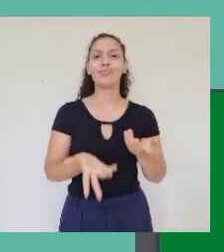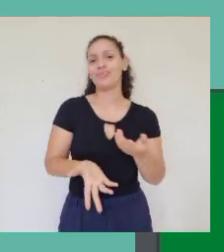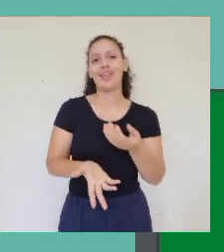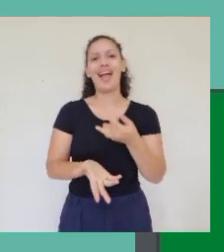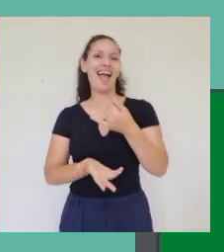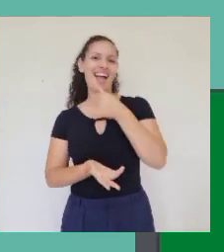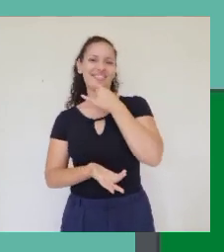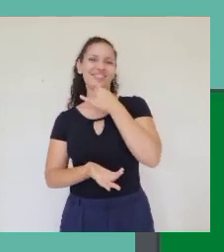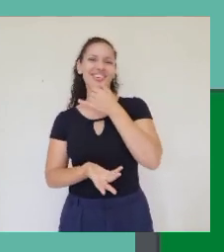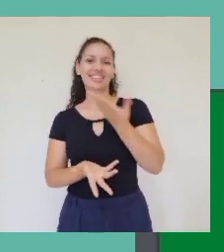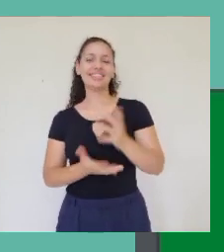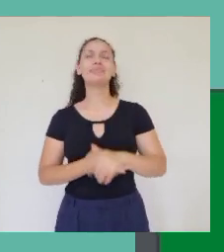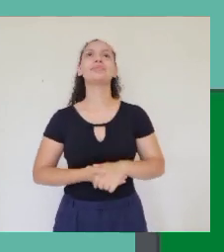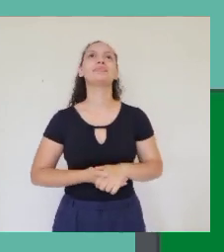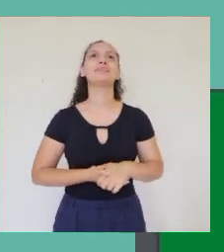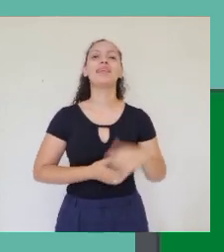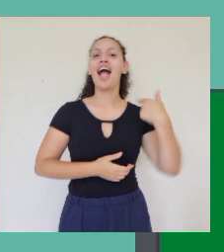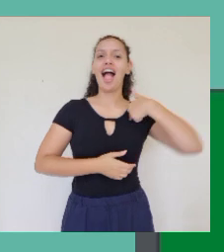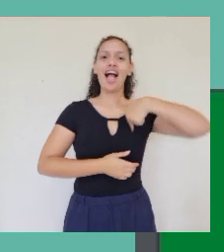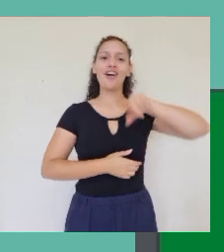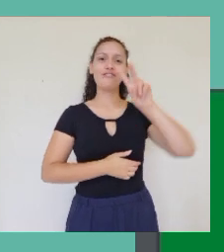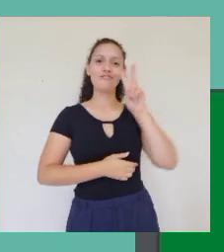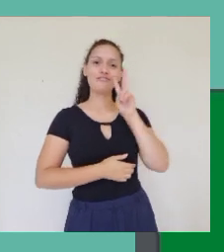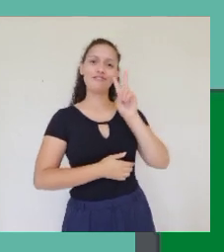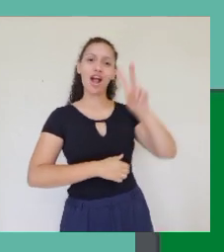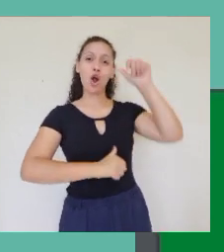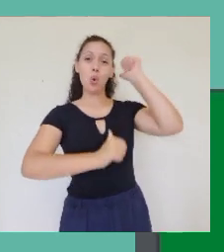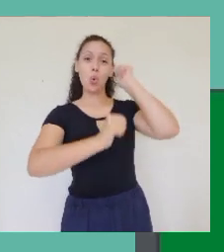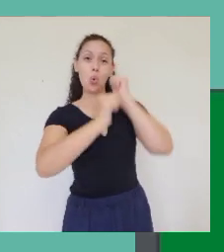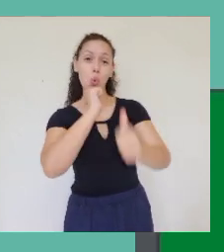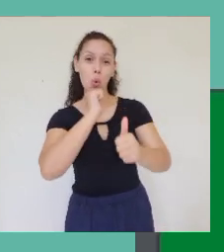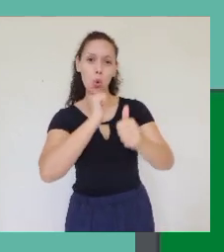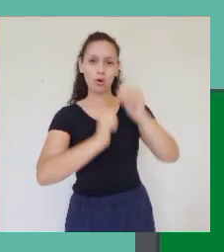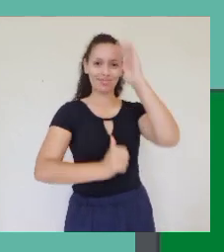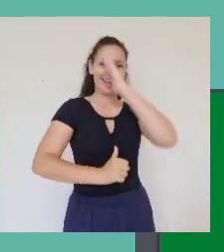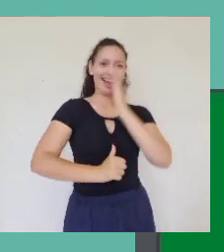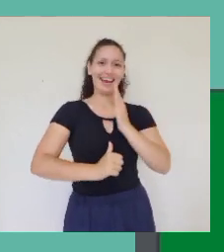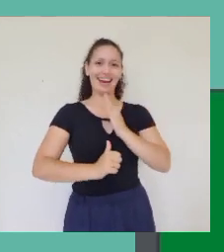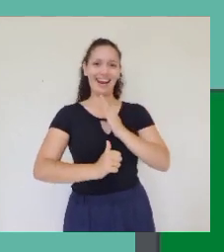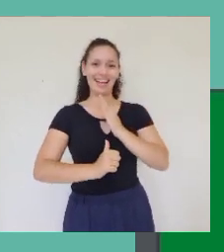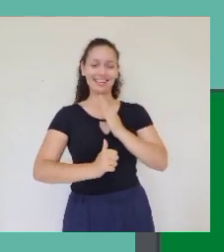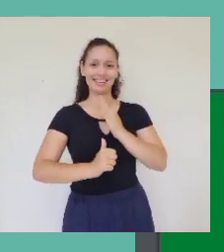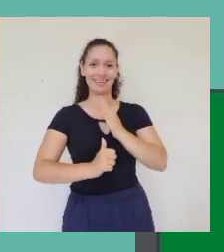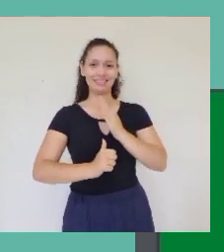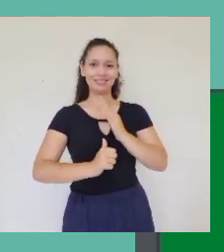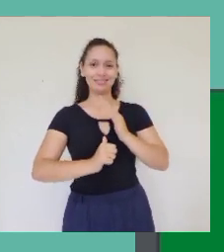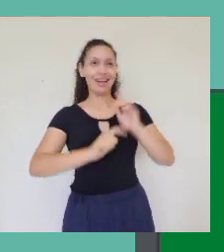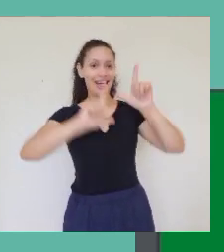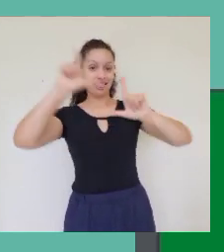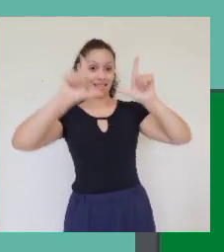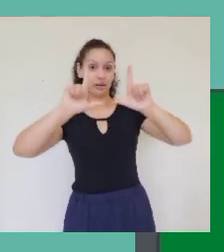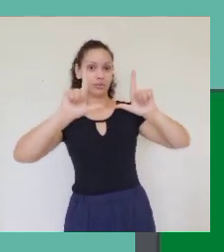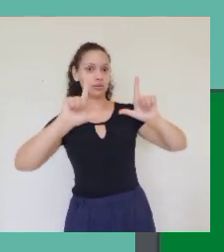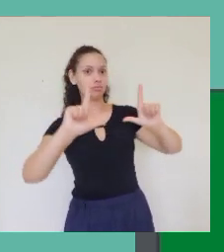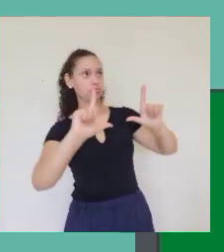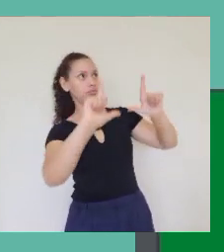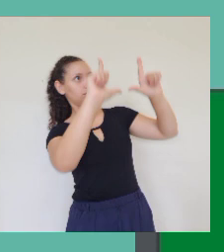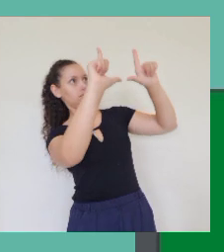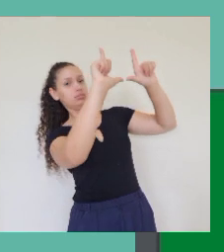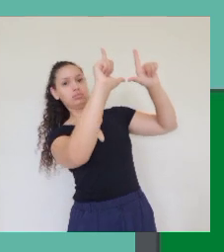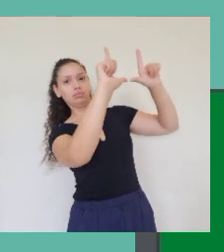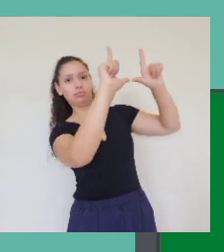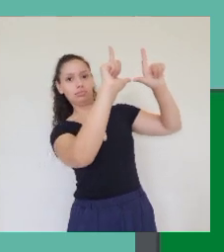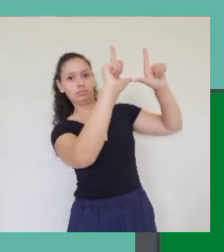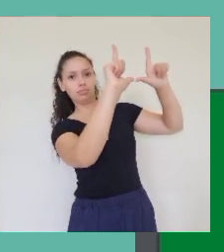jogo do Brasil, vou assistir um filme, minha televisão está no alto, a televisão do bar é no alto. Tem como